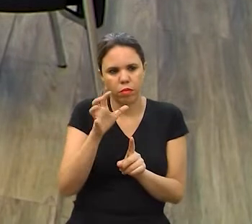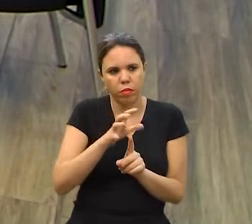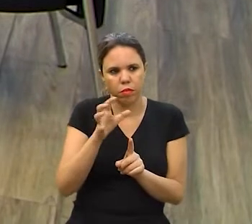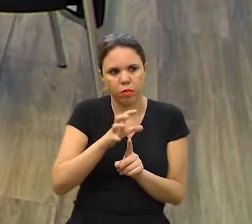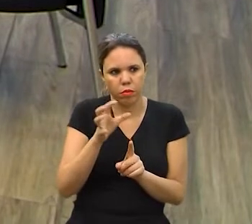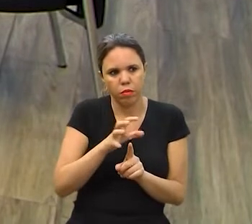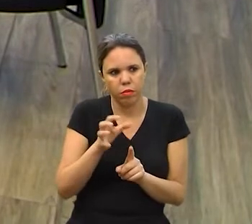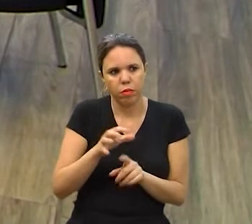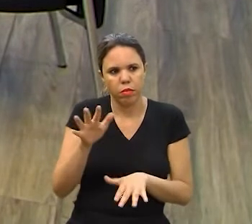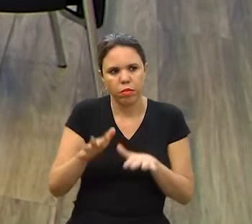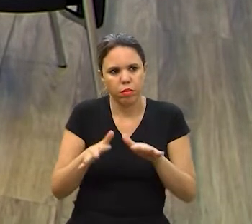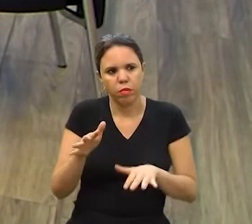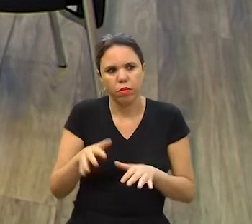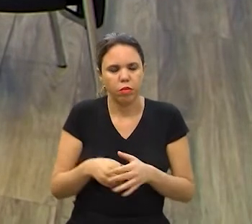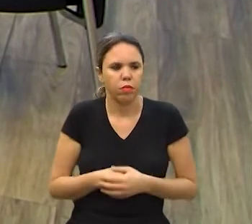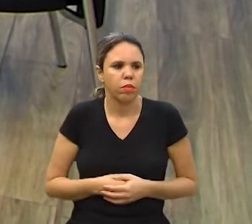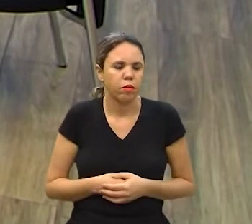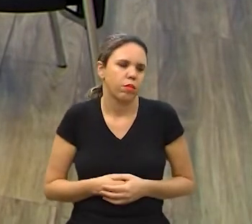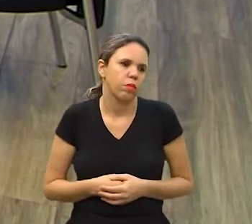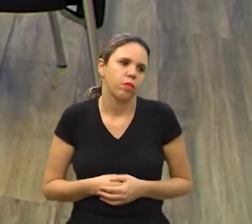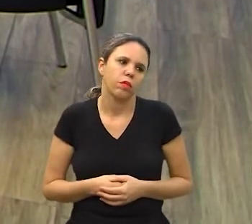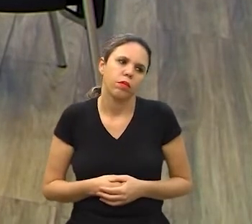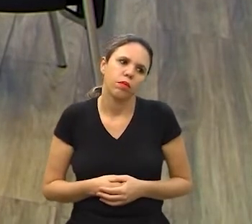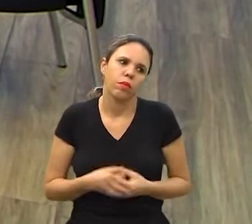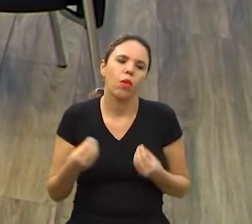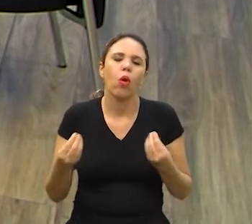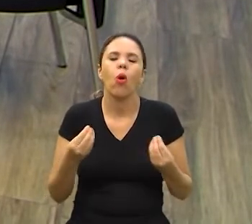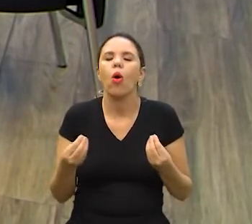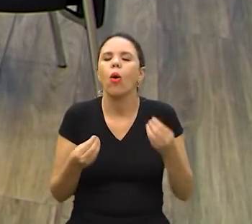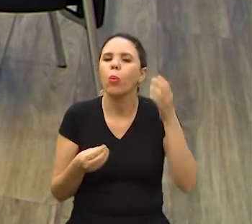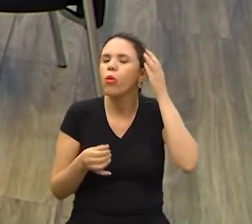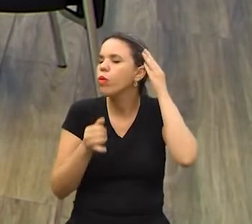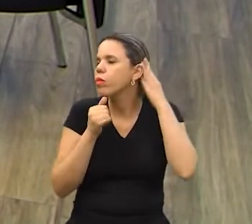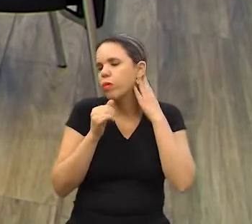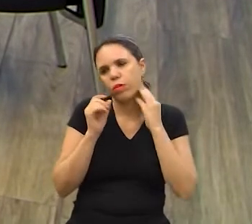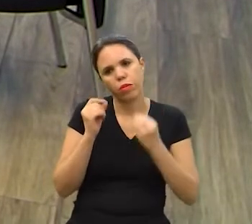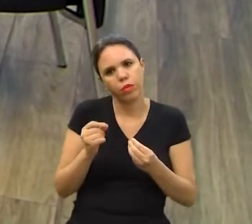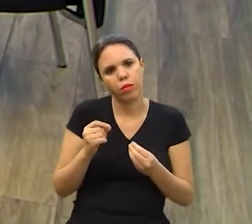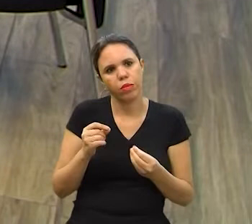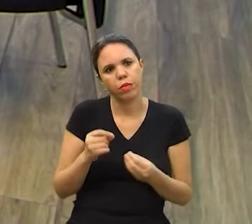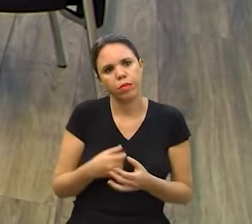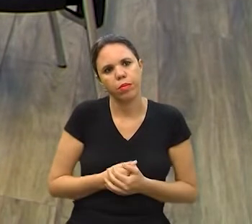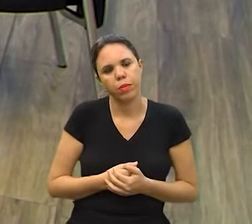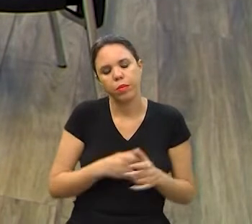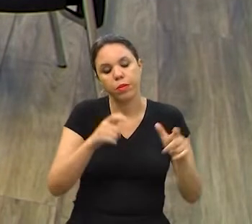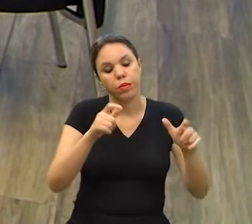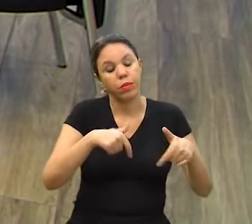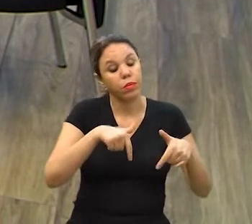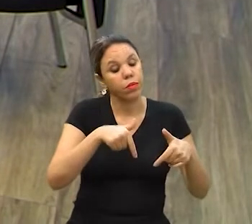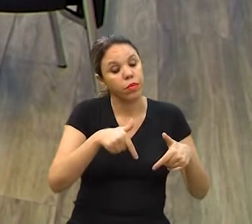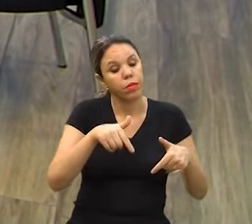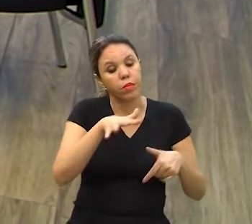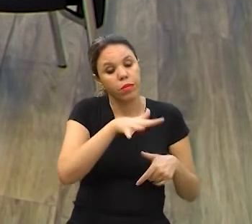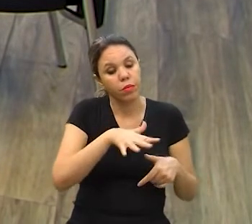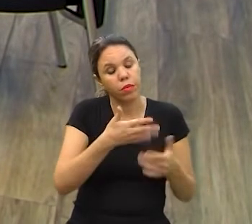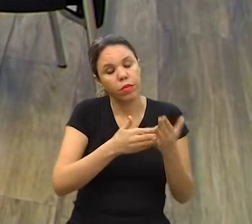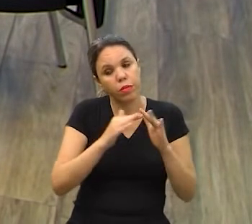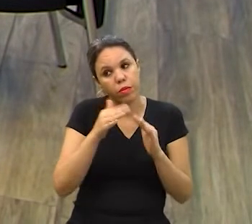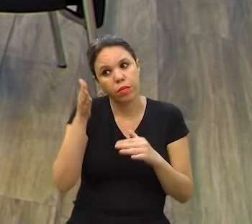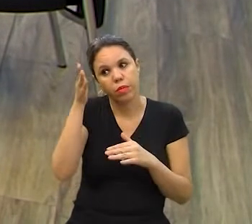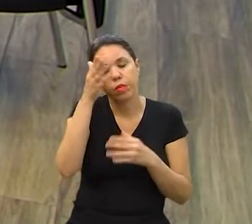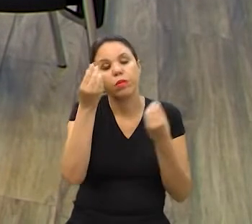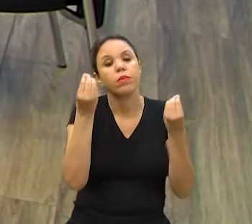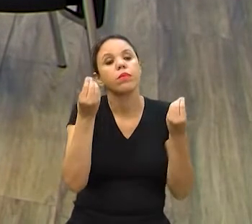psicológica. E, às vezes, a gente... E como, então, no ambiente do trabalho, no ambiente